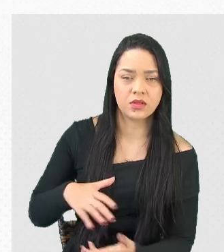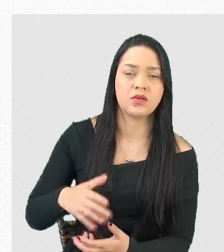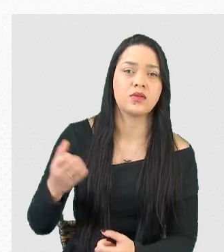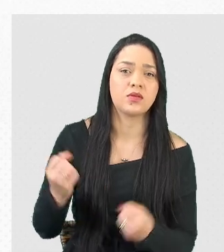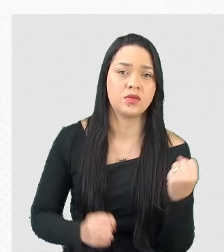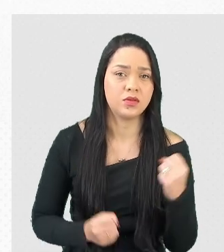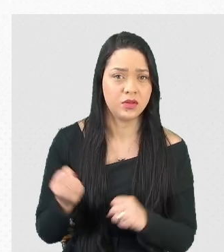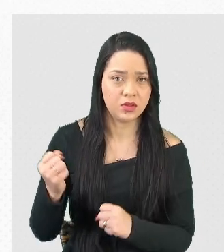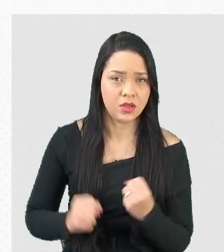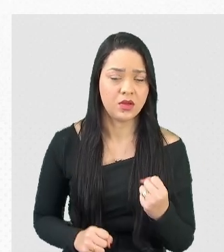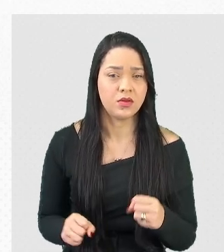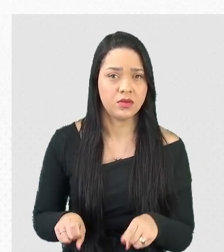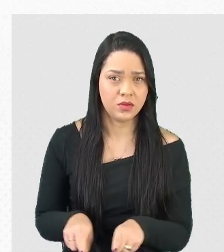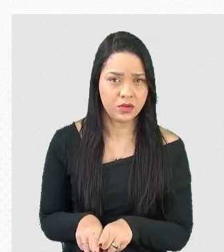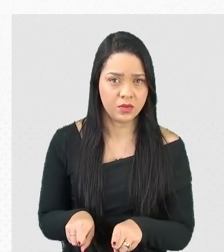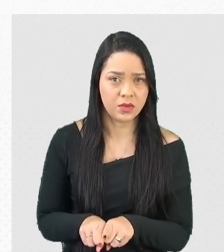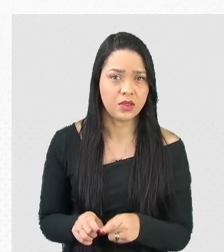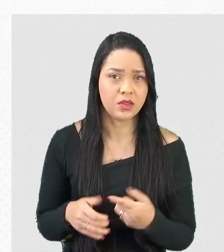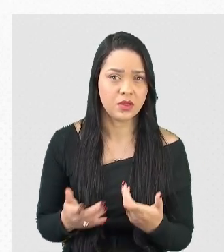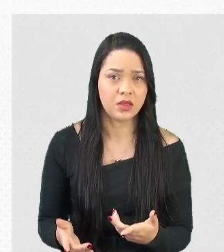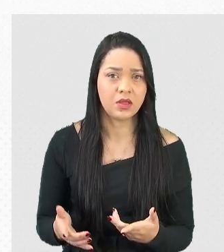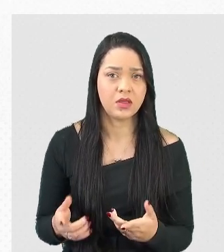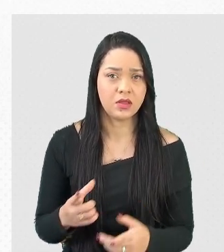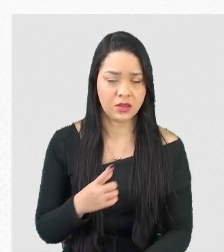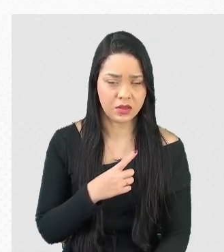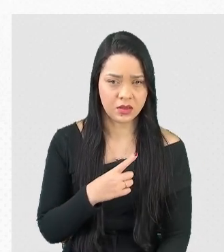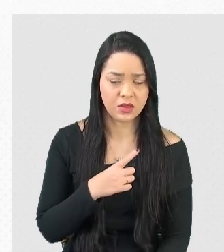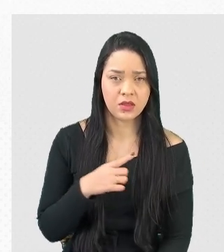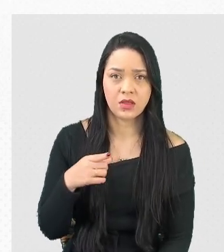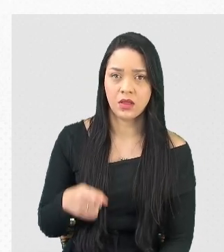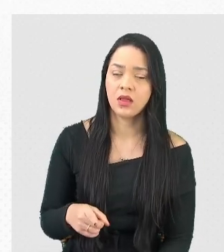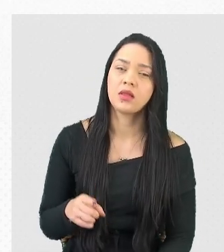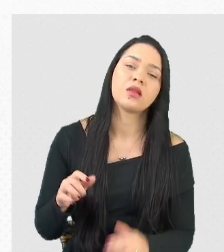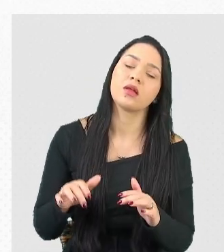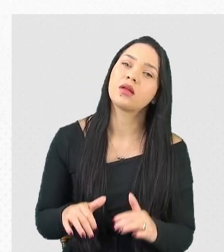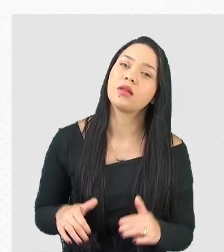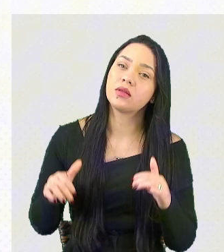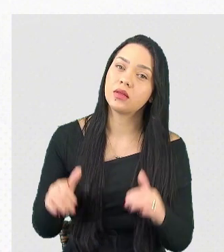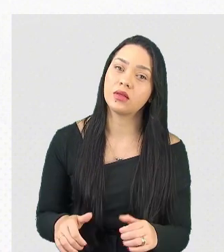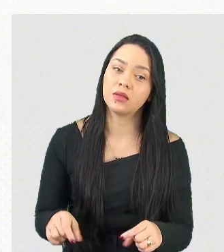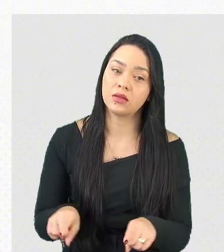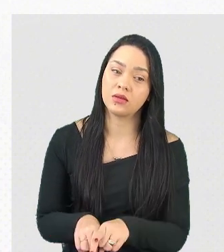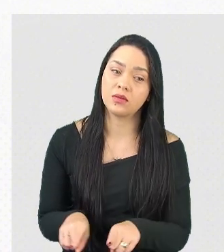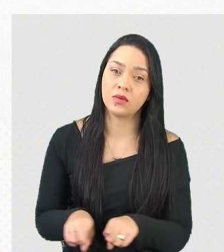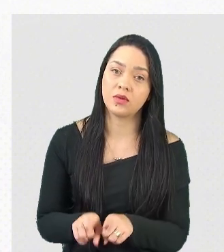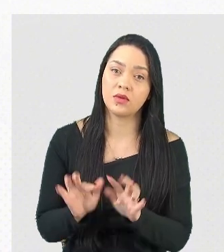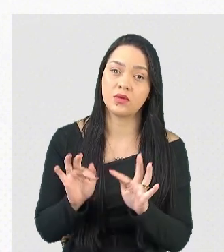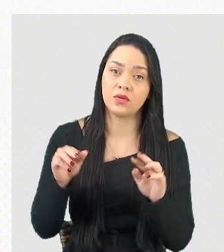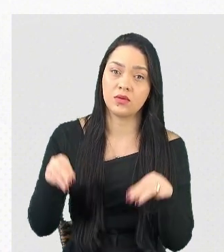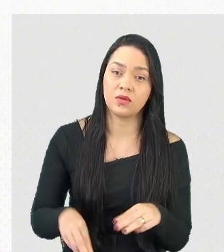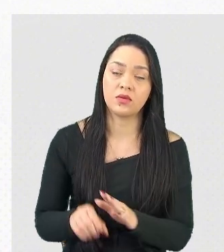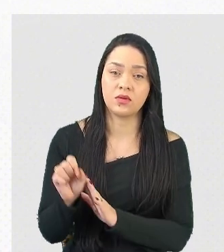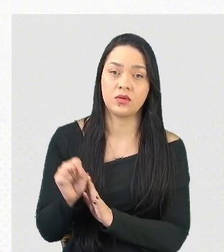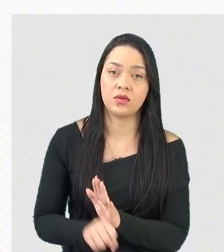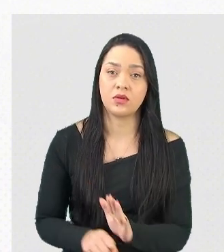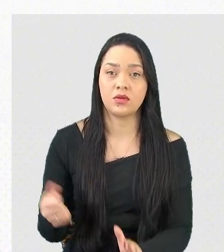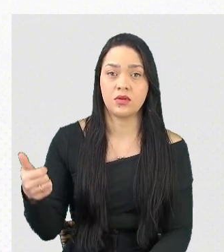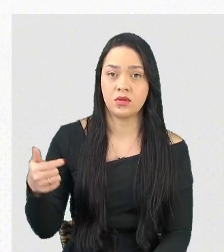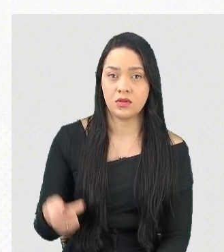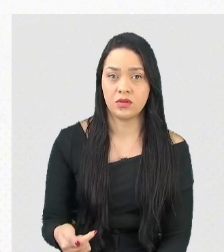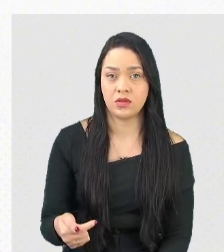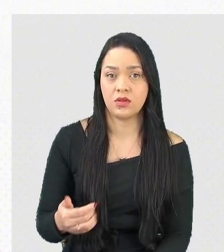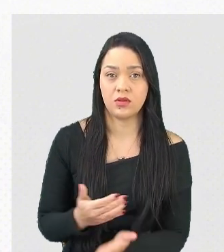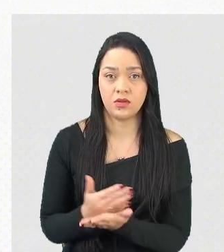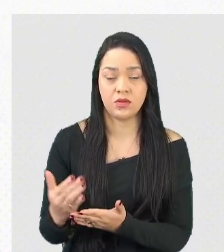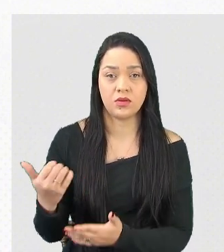lá na Inglaterra aí, no fim do século XVII e início do século XVIII. Então ele alimentou. Então